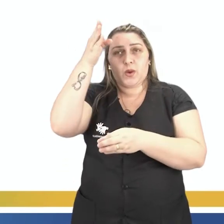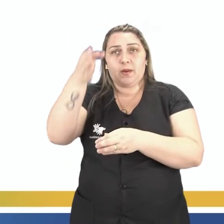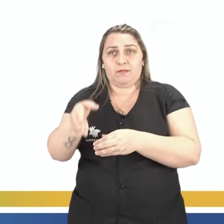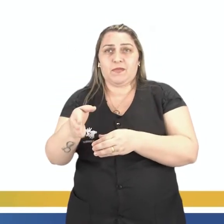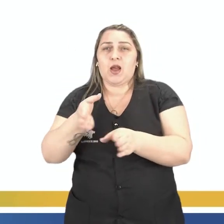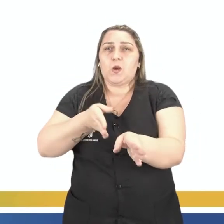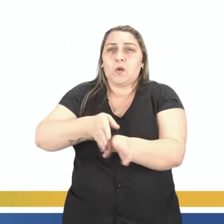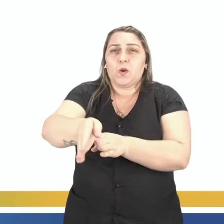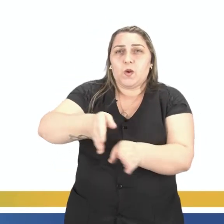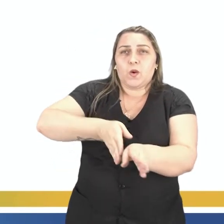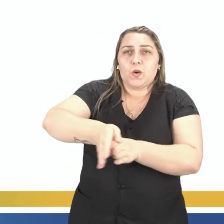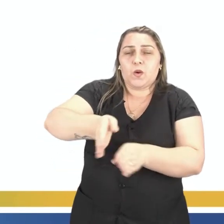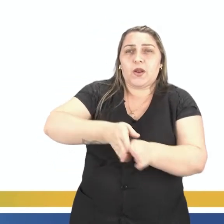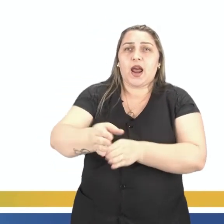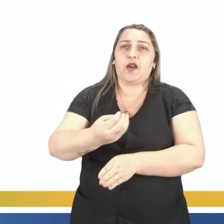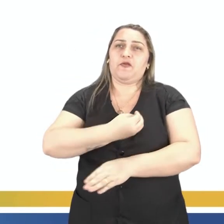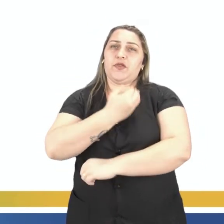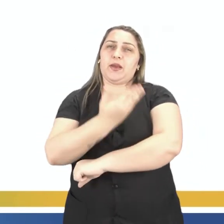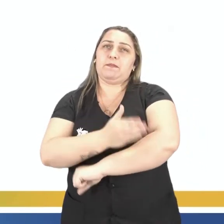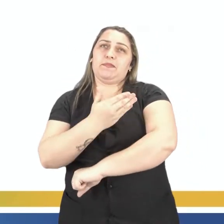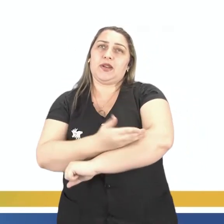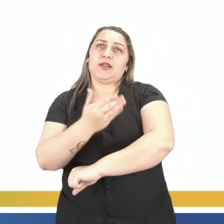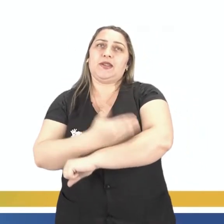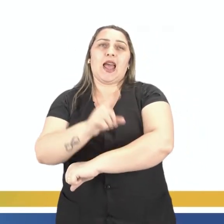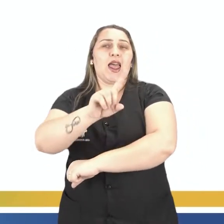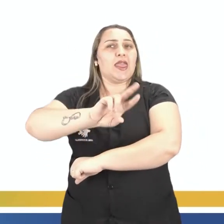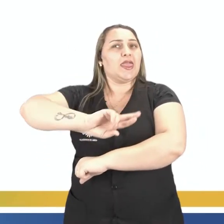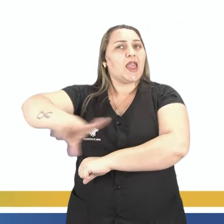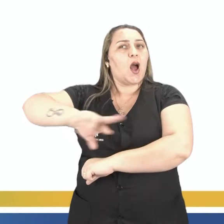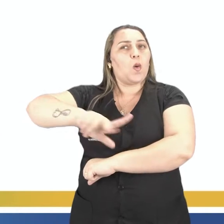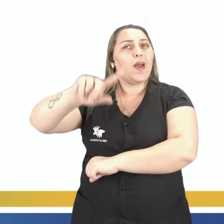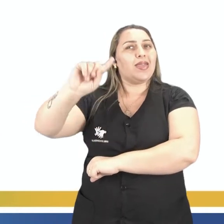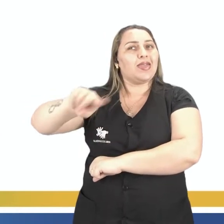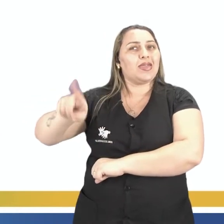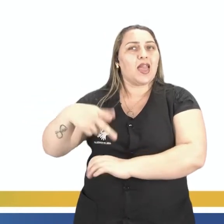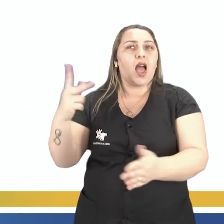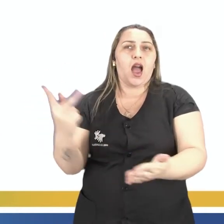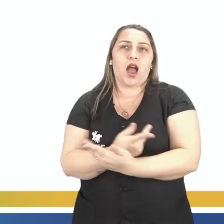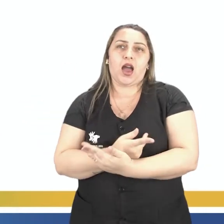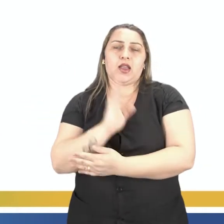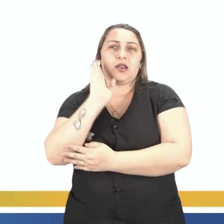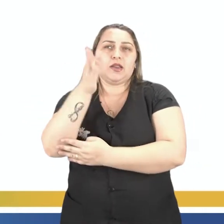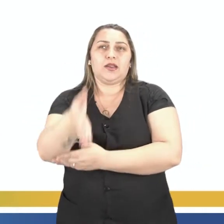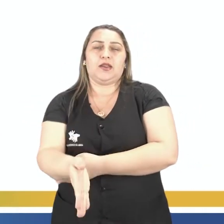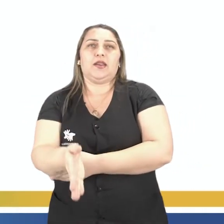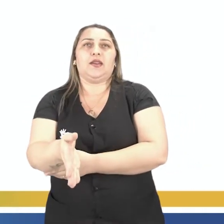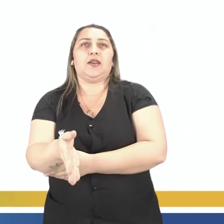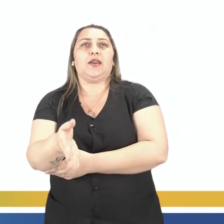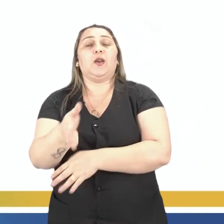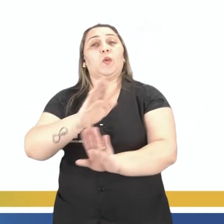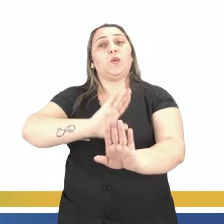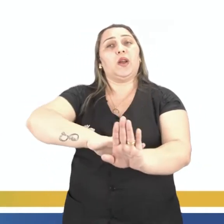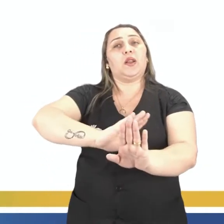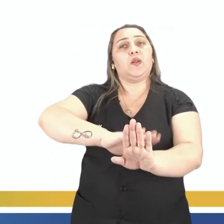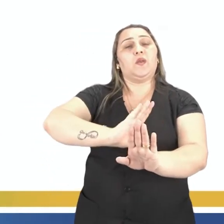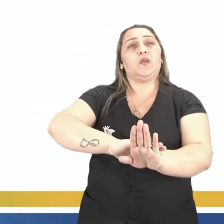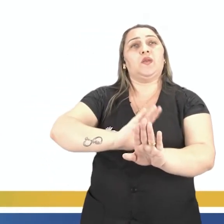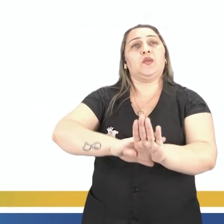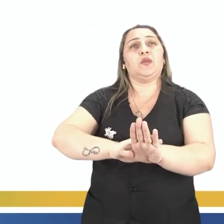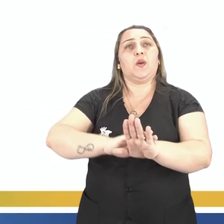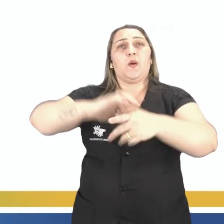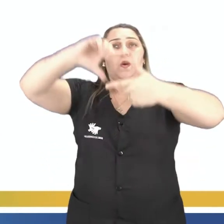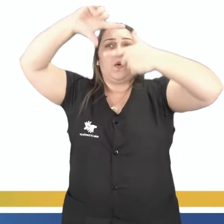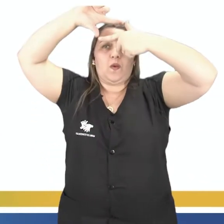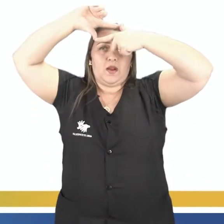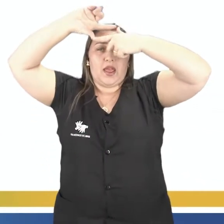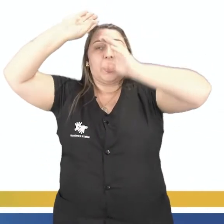para orientar a vida prática. Então isso aí não está diretamente relacionado com a ideologia e com a